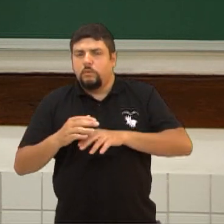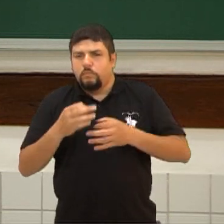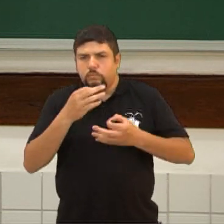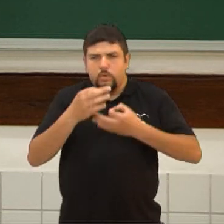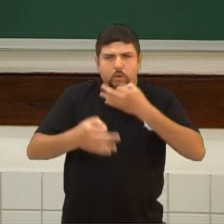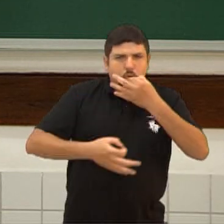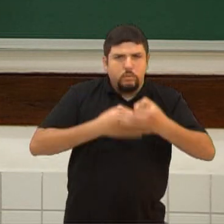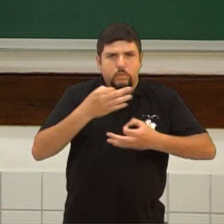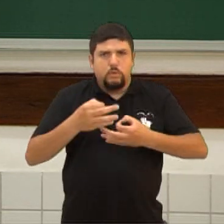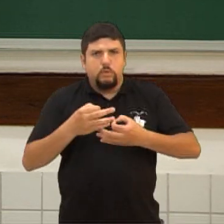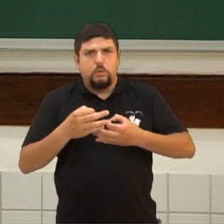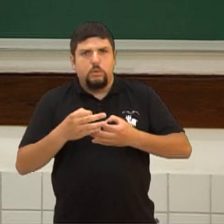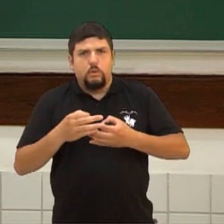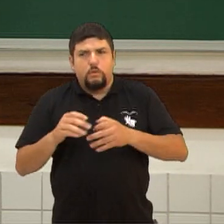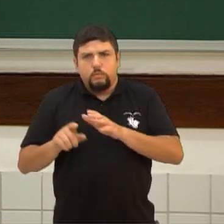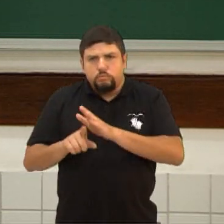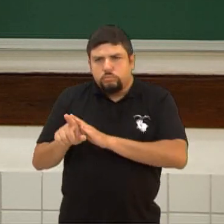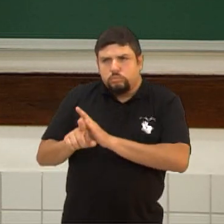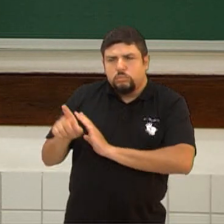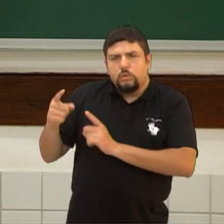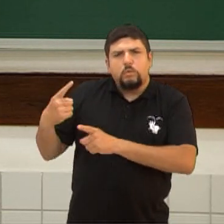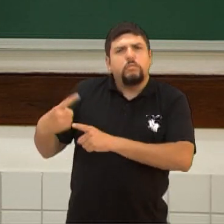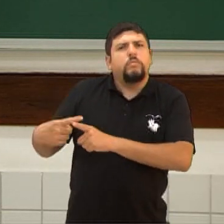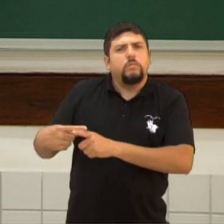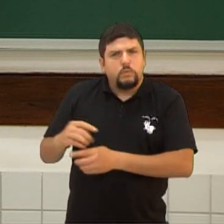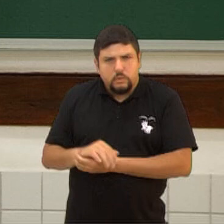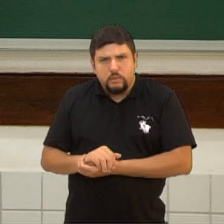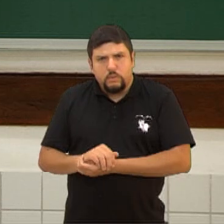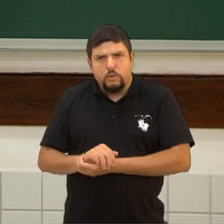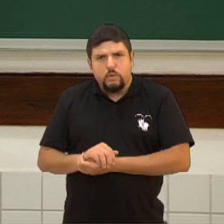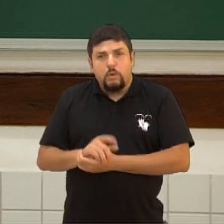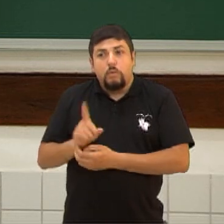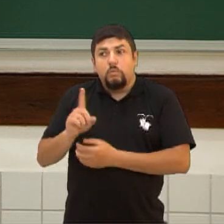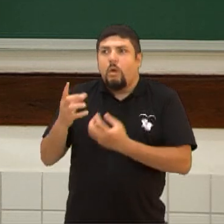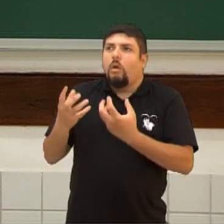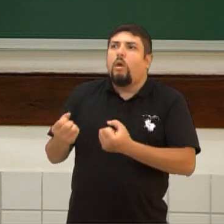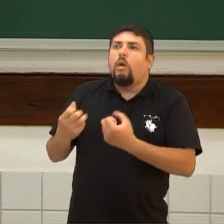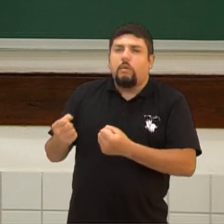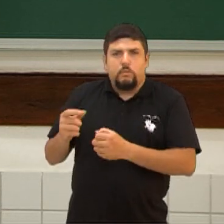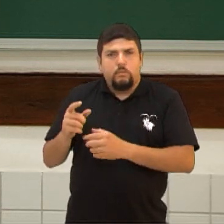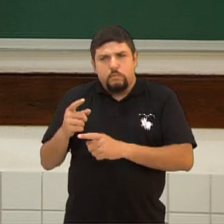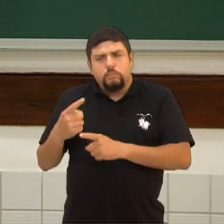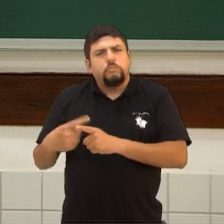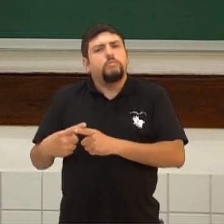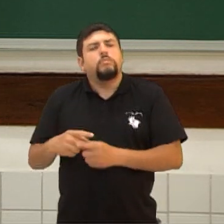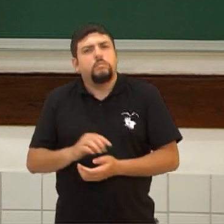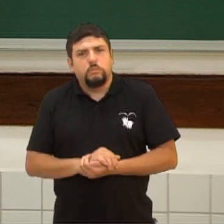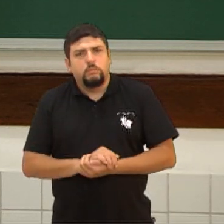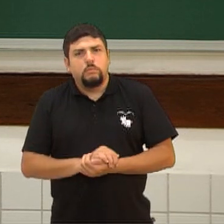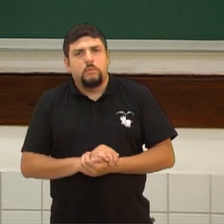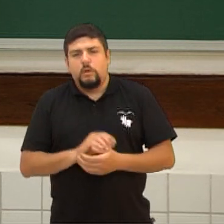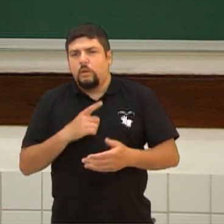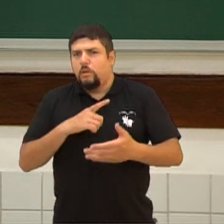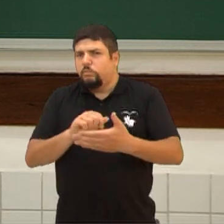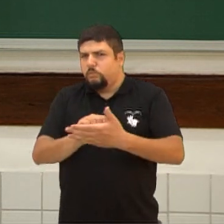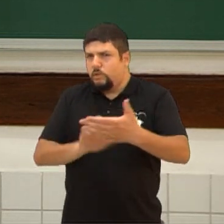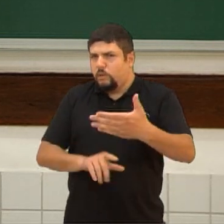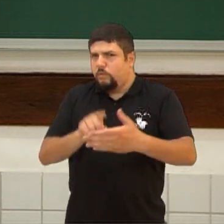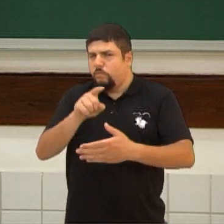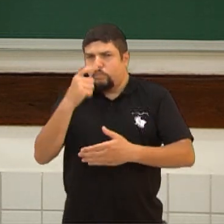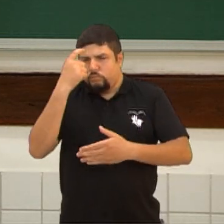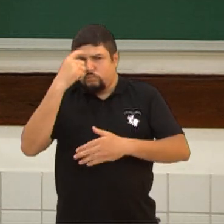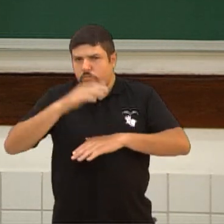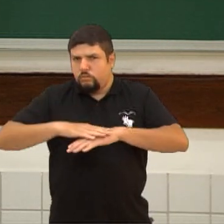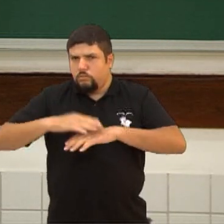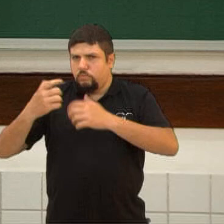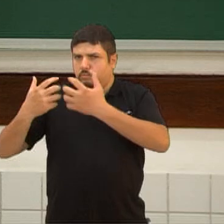aceitar, né? Questionar, mas por quê? Né? Então, vai ter uma atividade em que vocês terão que pensar de maneira crítica, tá